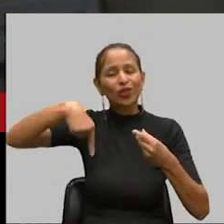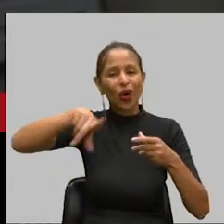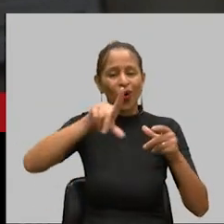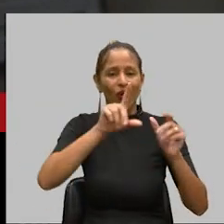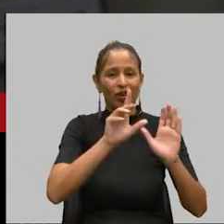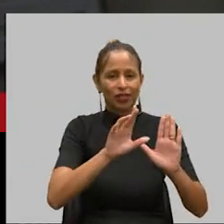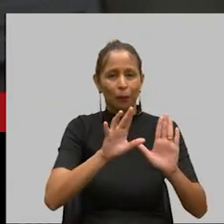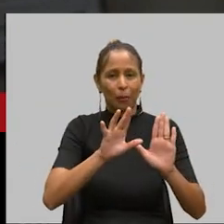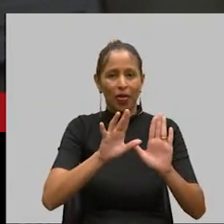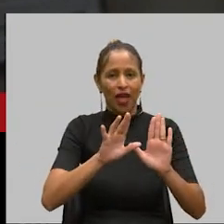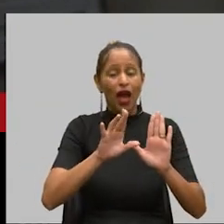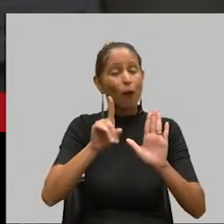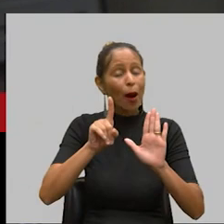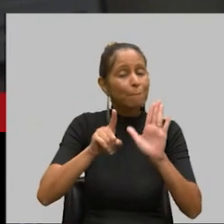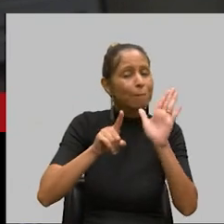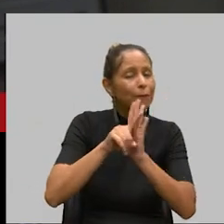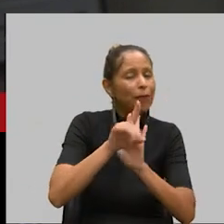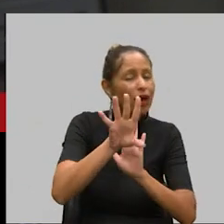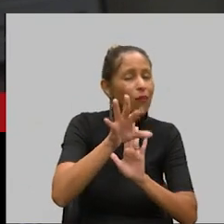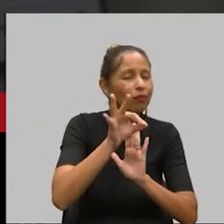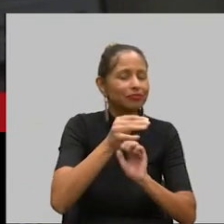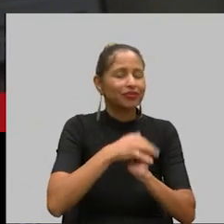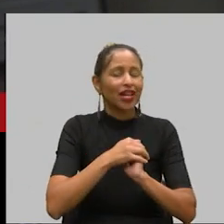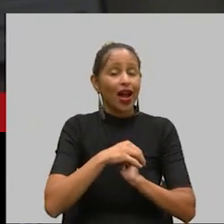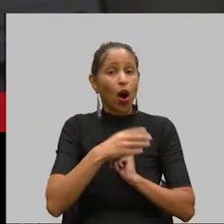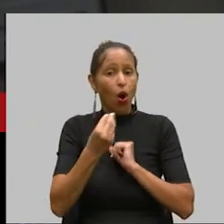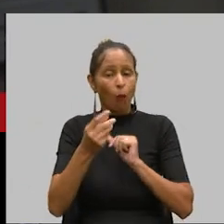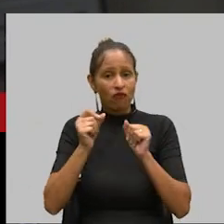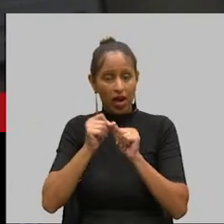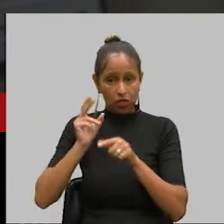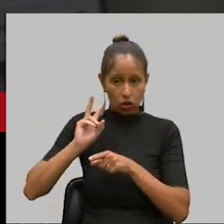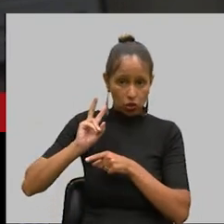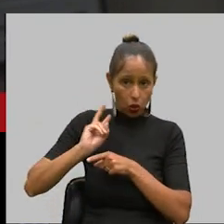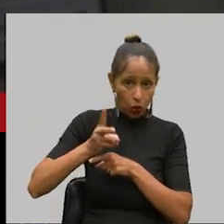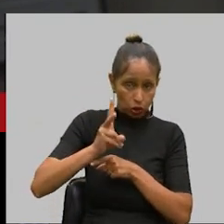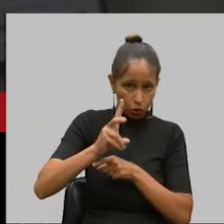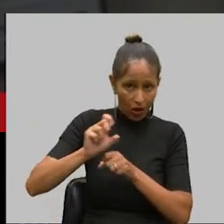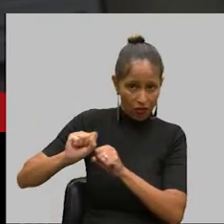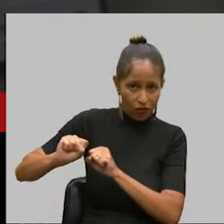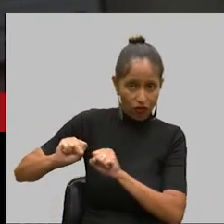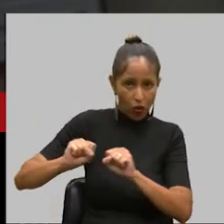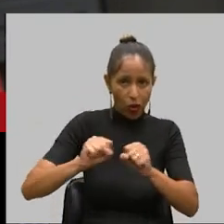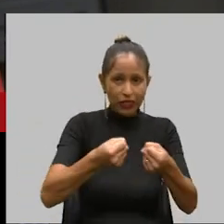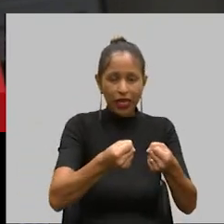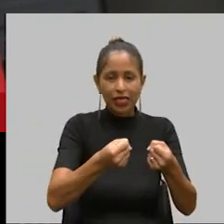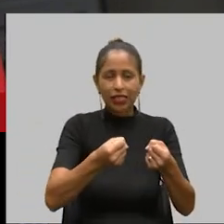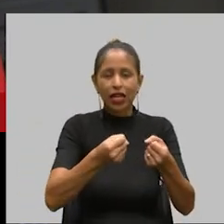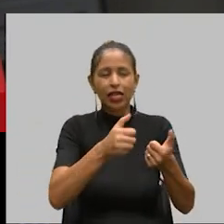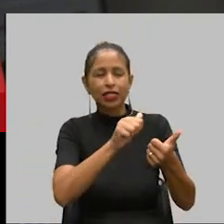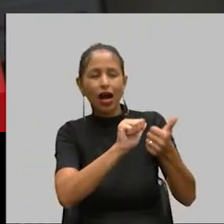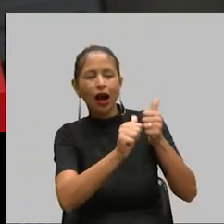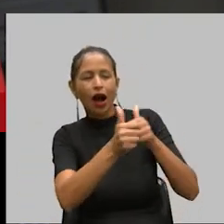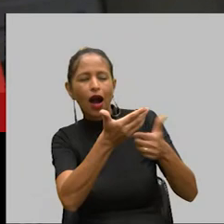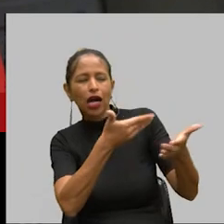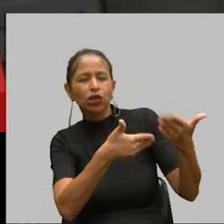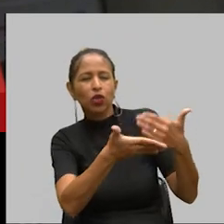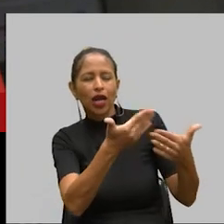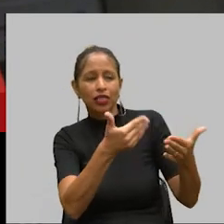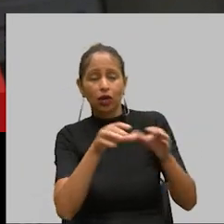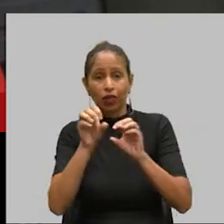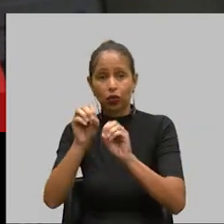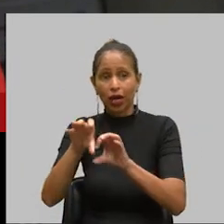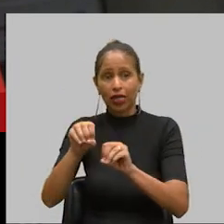assim eu deixaria uma questão como que a gente vai continuar fortalecendo essa articulação da Educação do